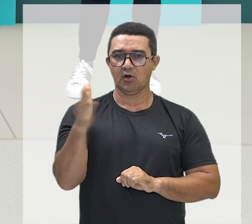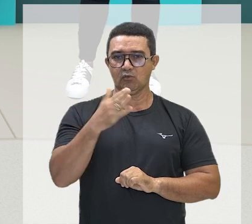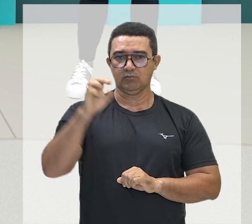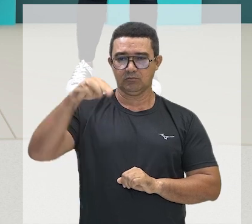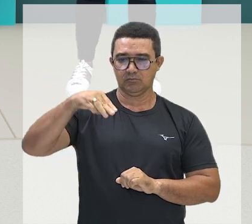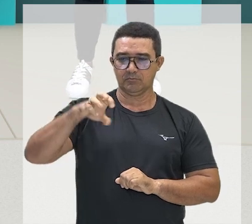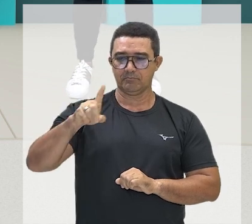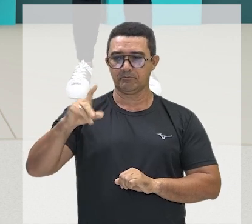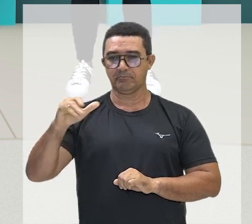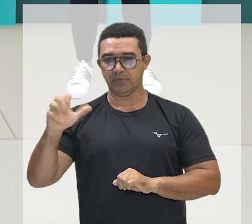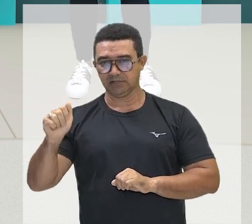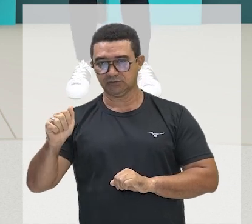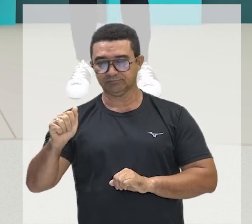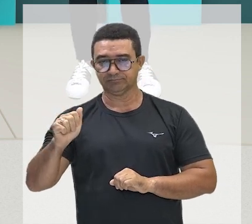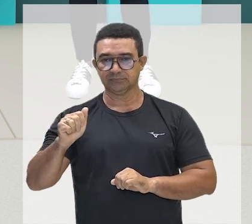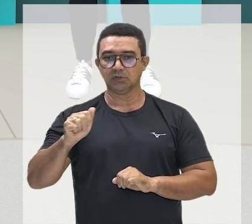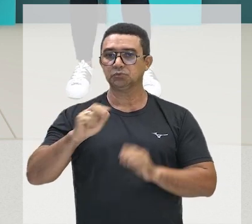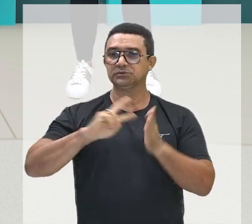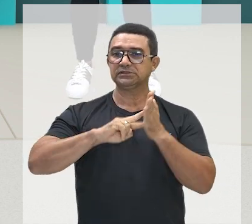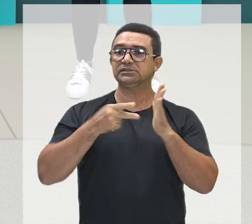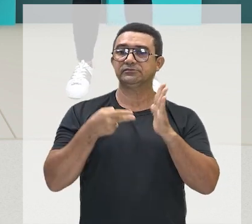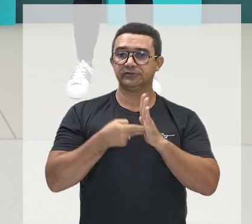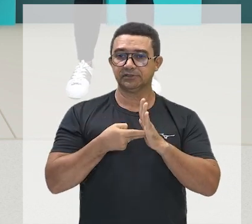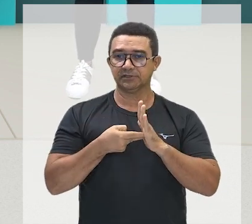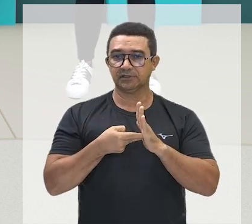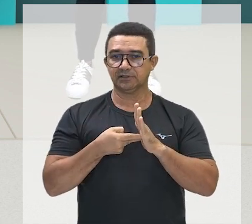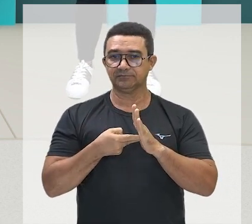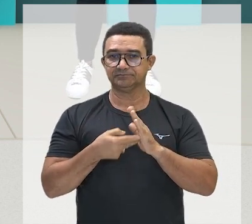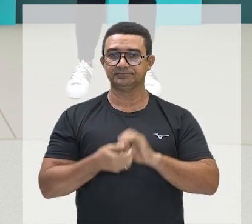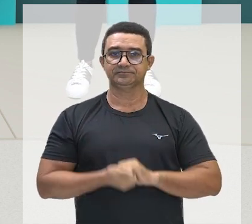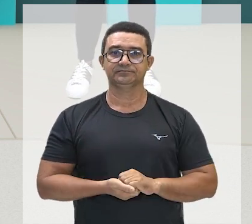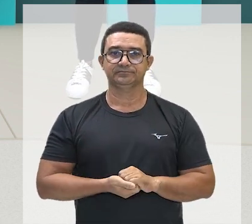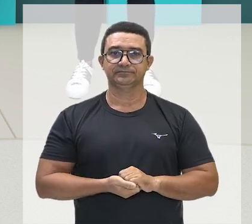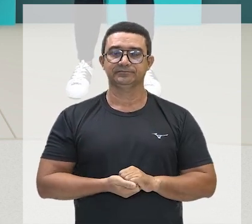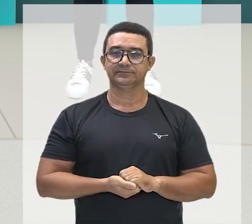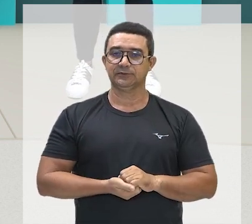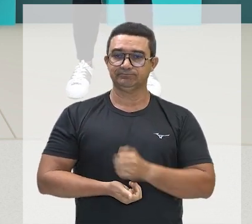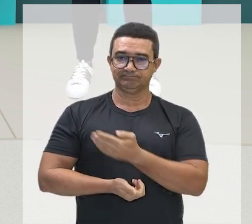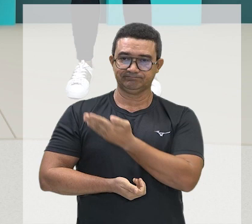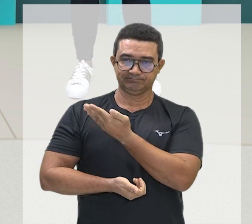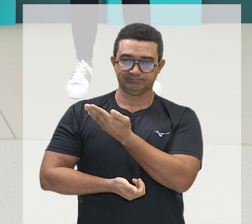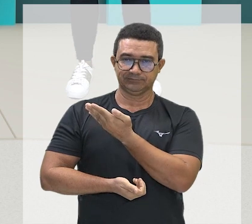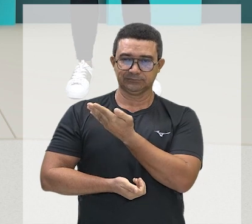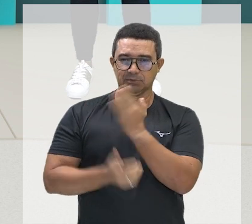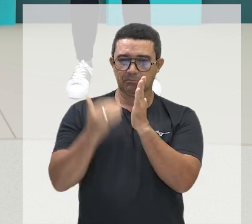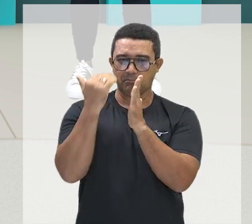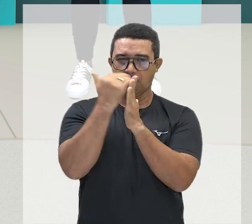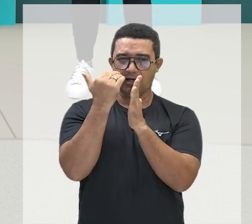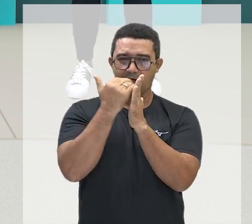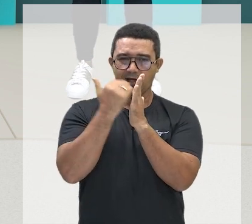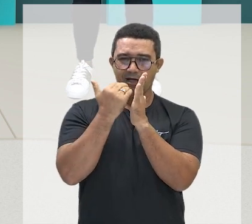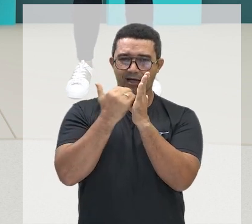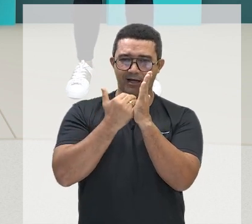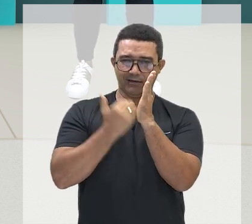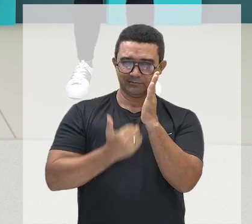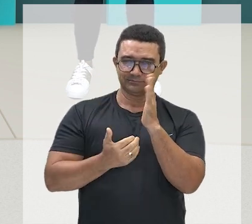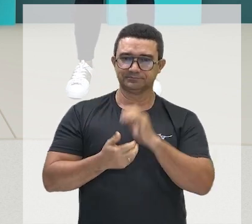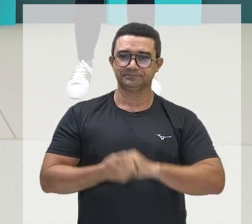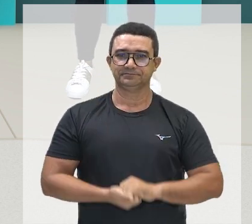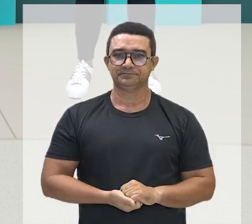gente vai traduzindo junto. Posts, comments and messages on platforms like